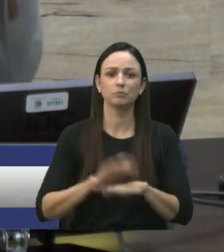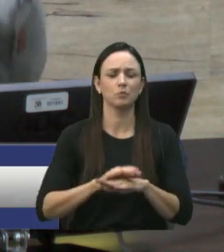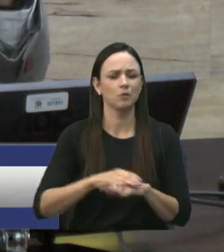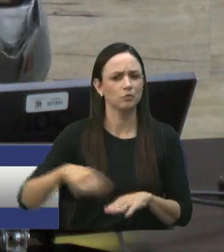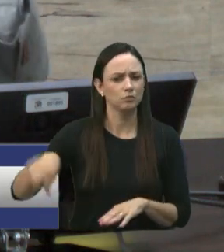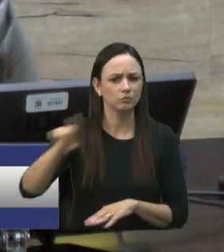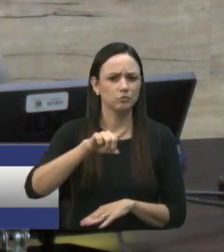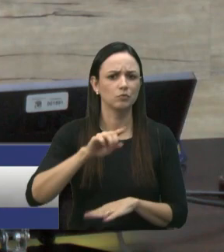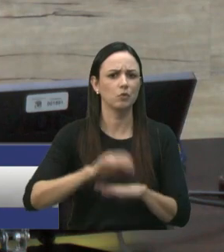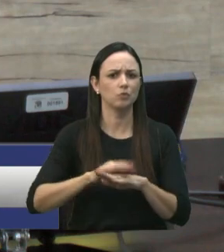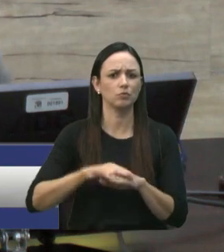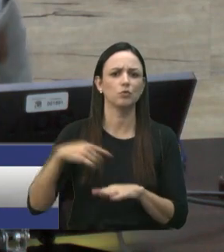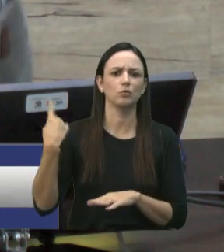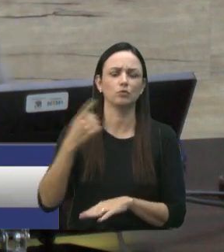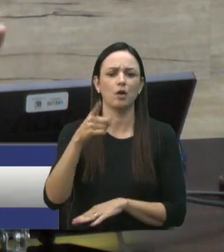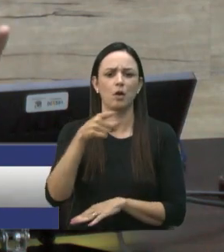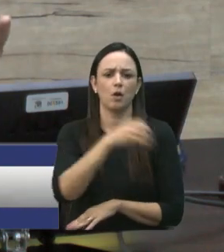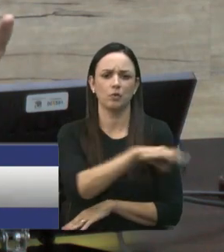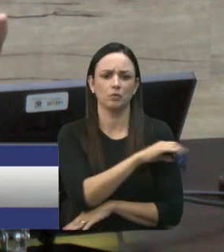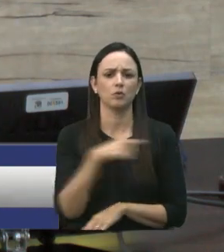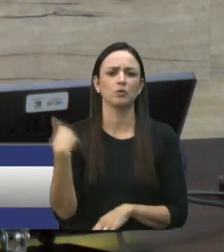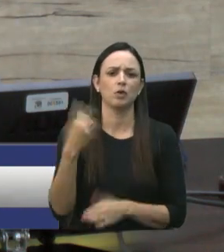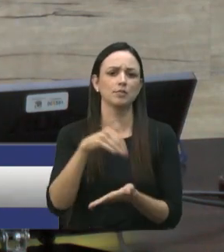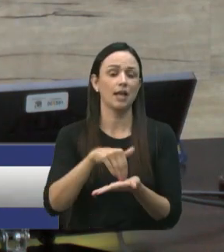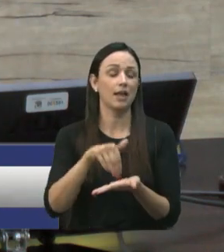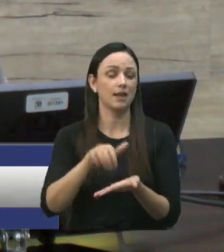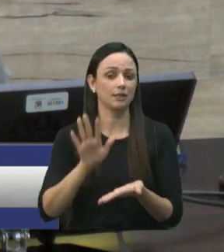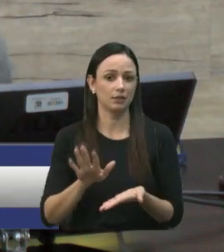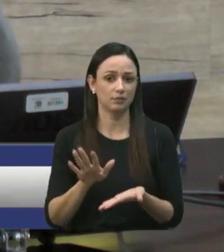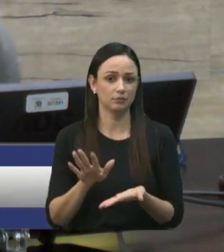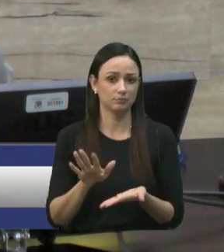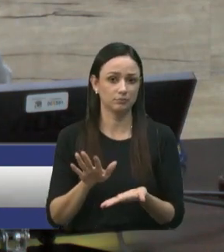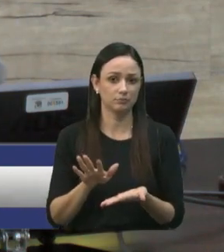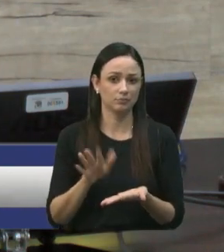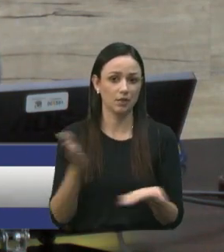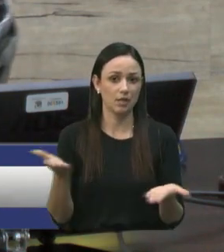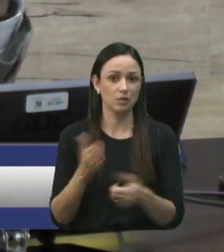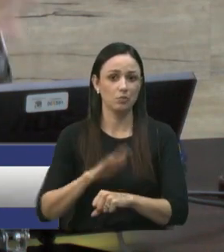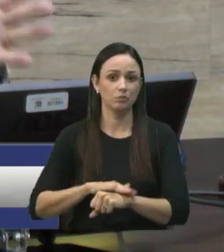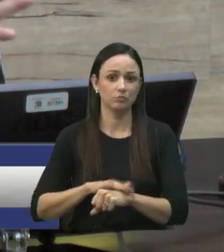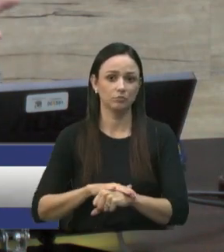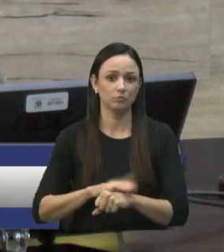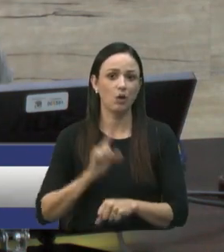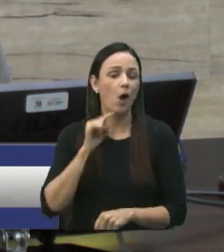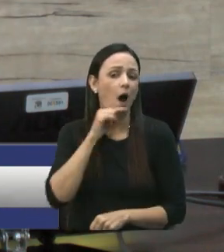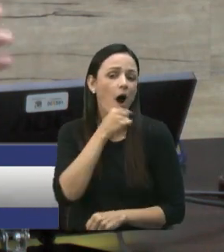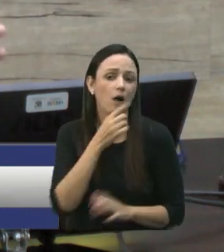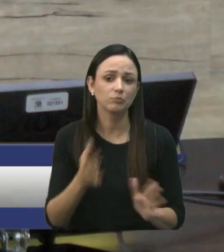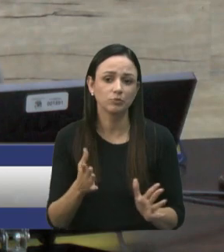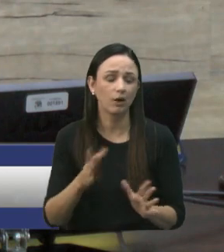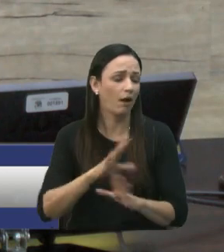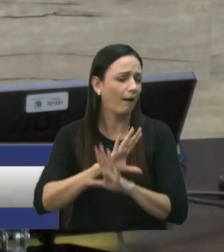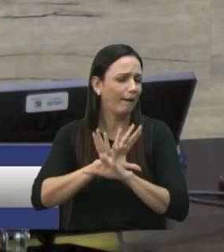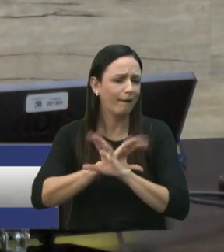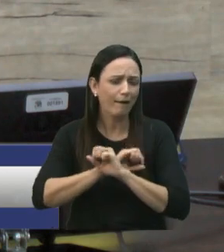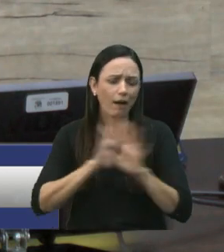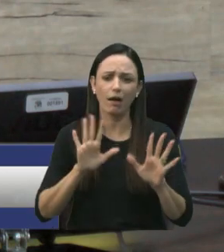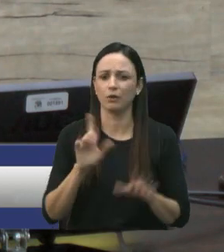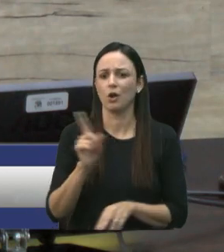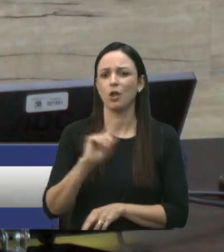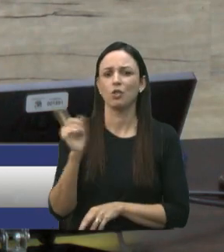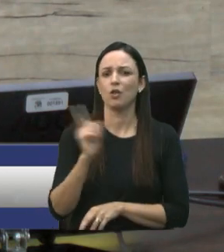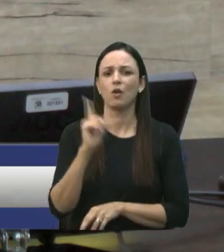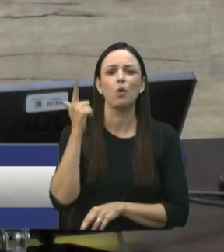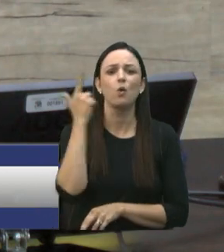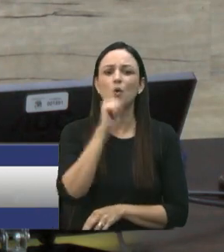vocês, iniciativa do nosso prefeito, dos nossos secretários. É este momento, é óbvio, é claro que nós não vamos